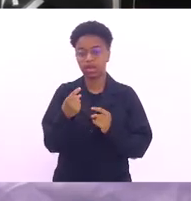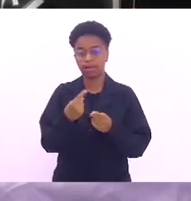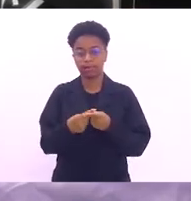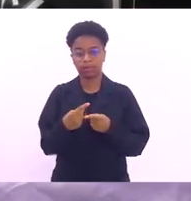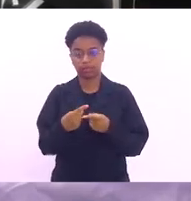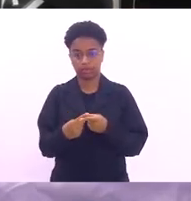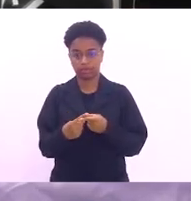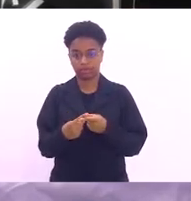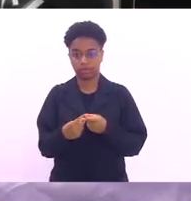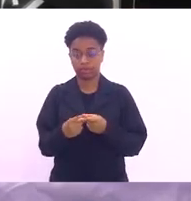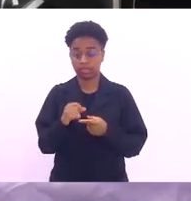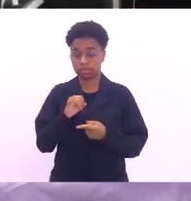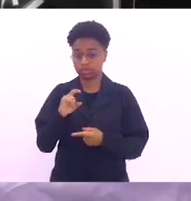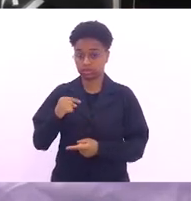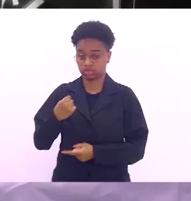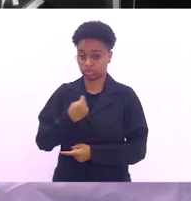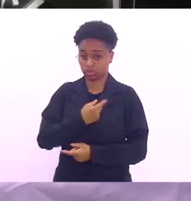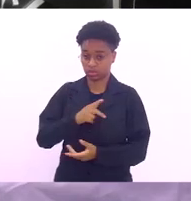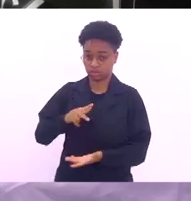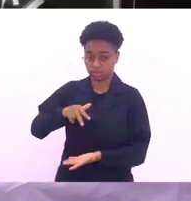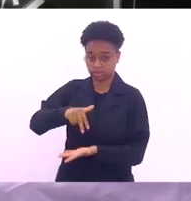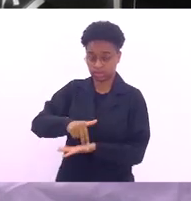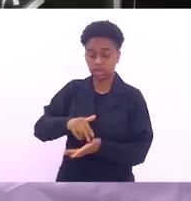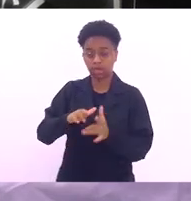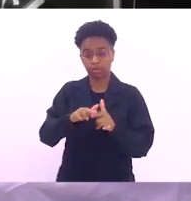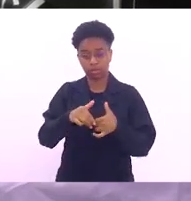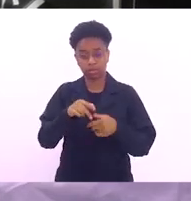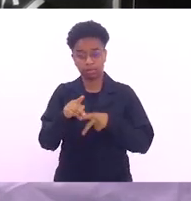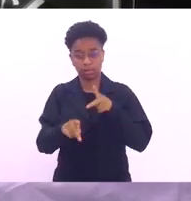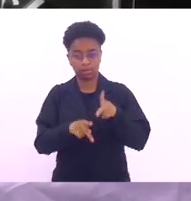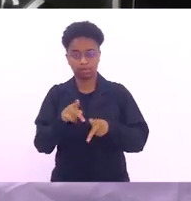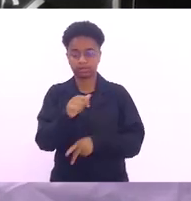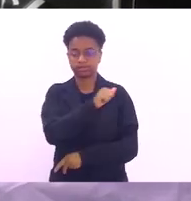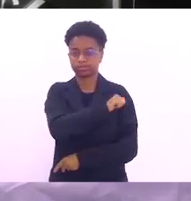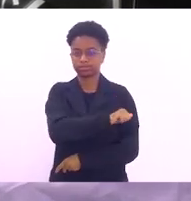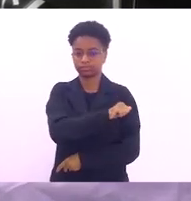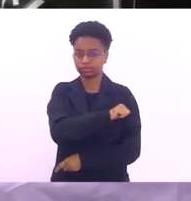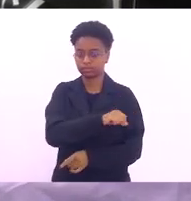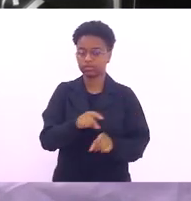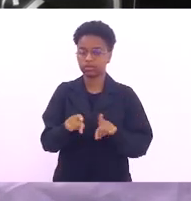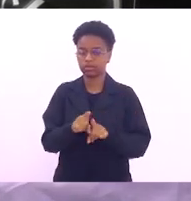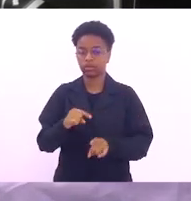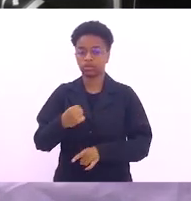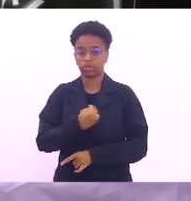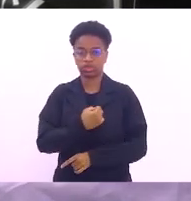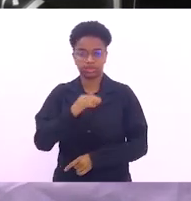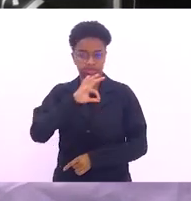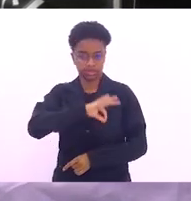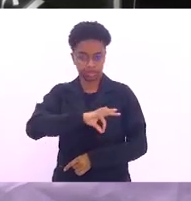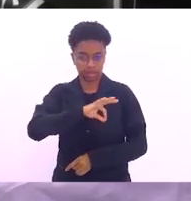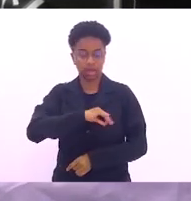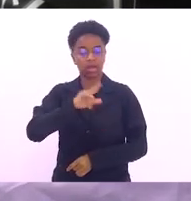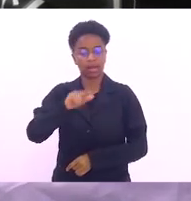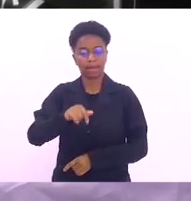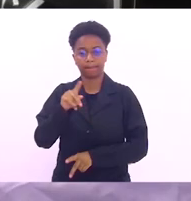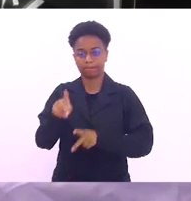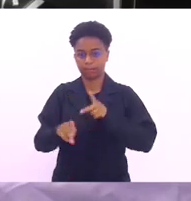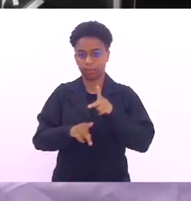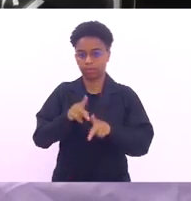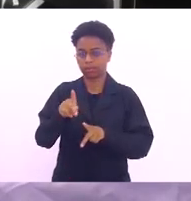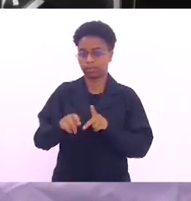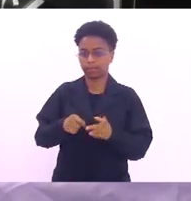se estamos aqui nós devemos a população Fluminense e nossos salários são pagos através